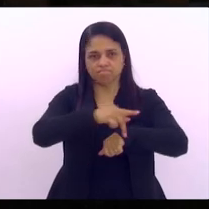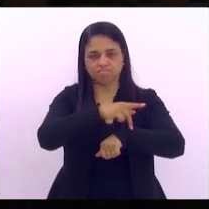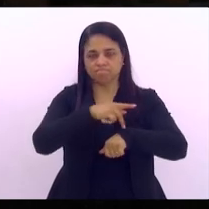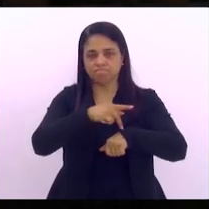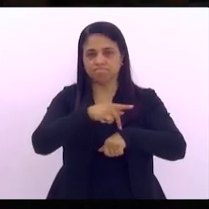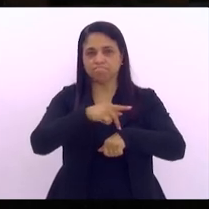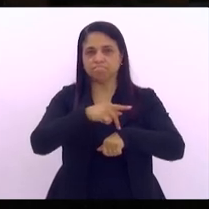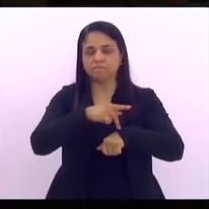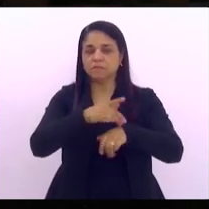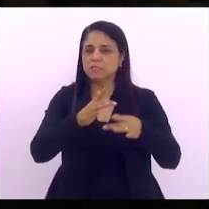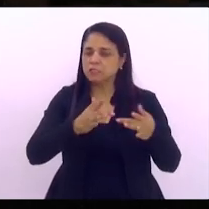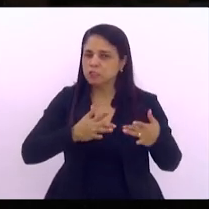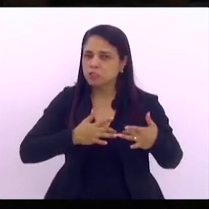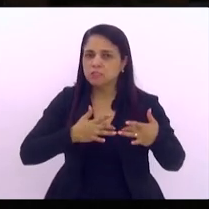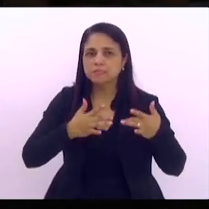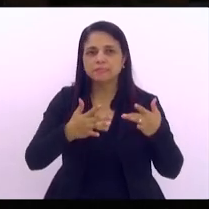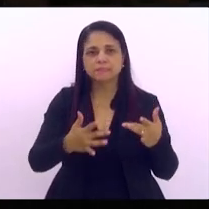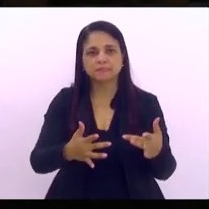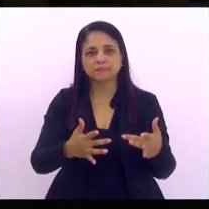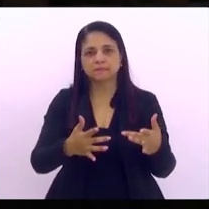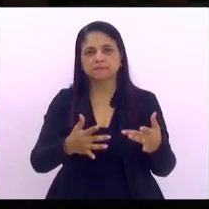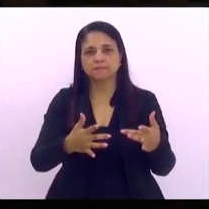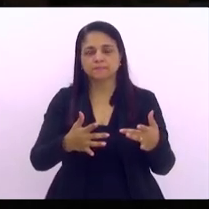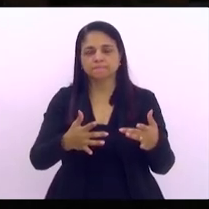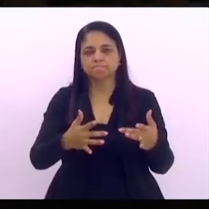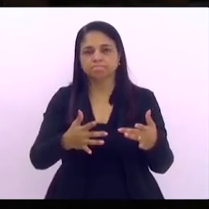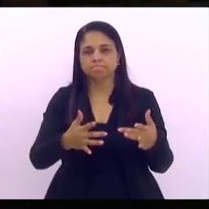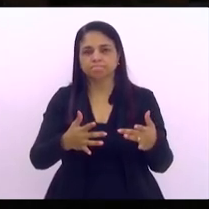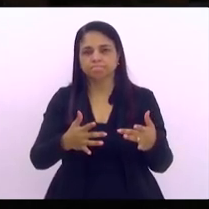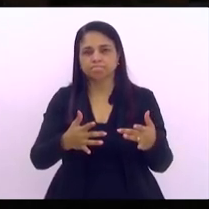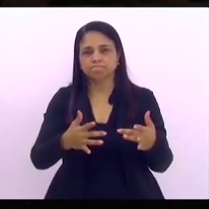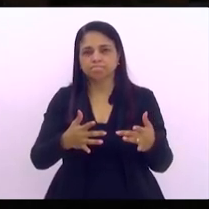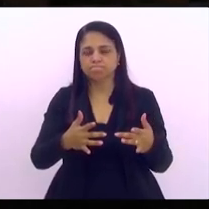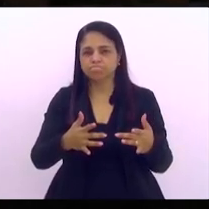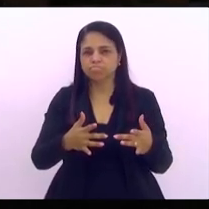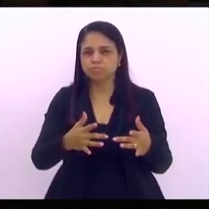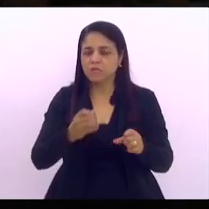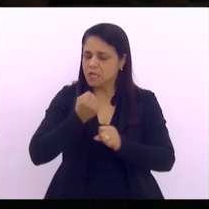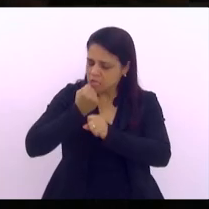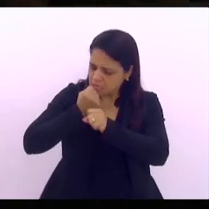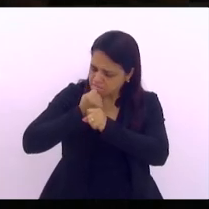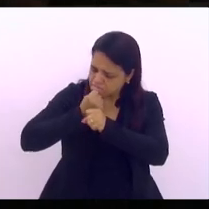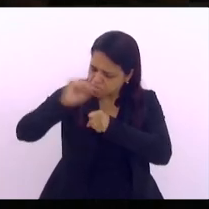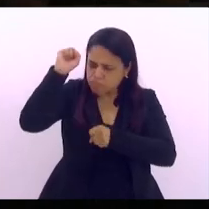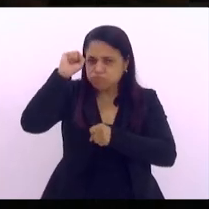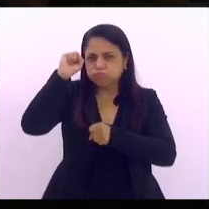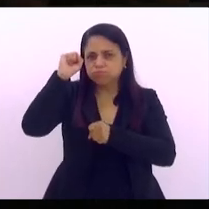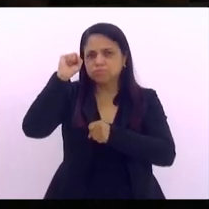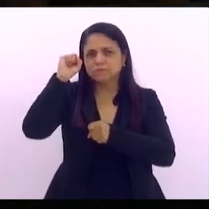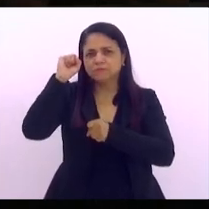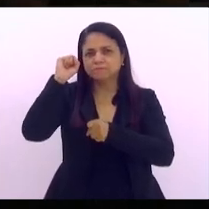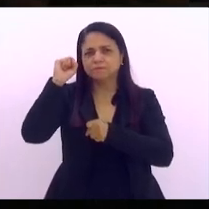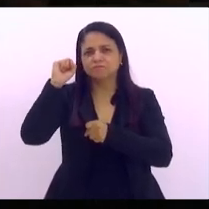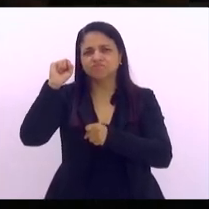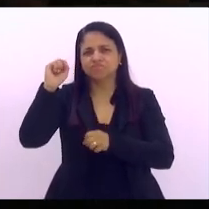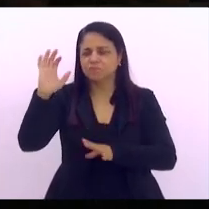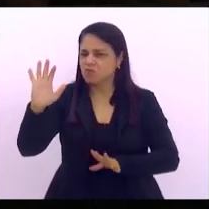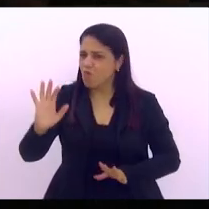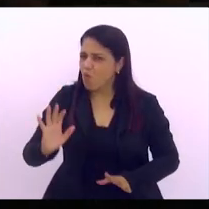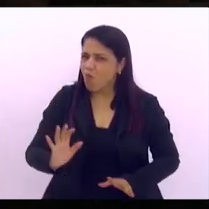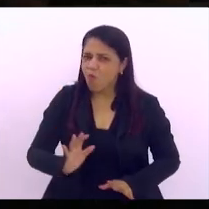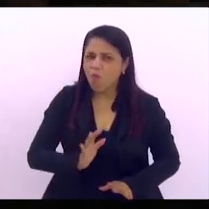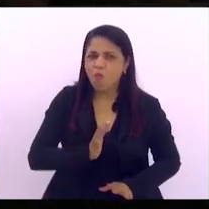nossa solidariedade, toda a nossa repulsa à barbárie